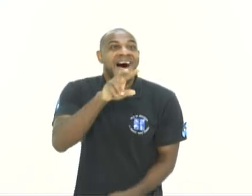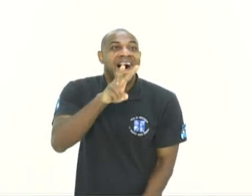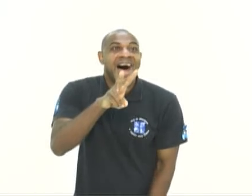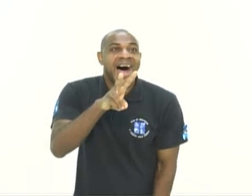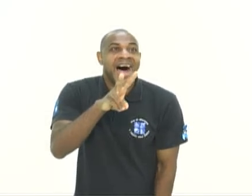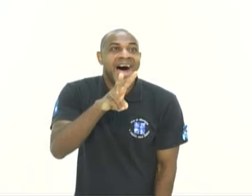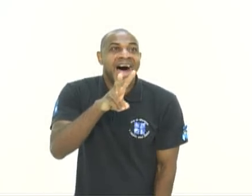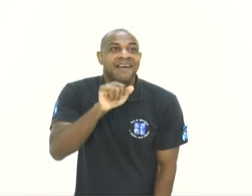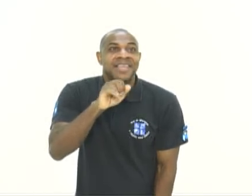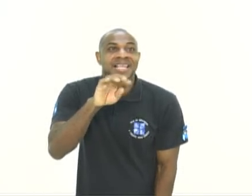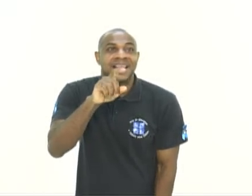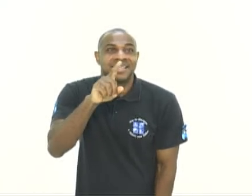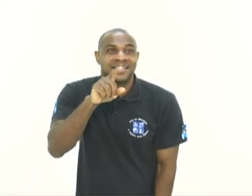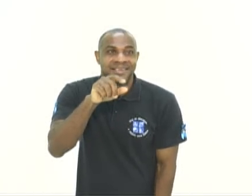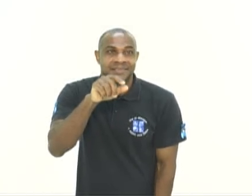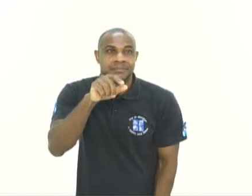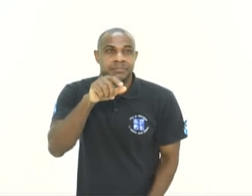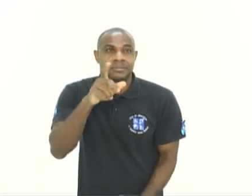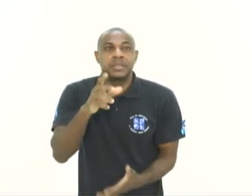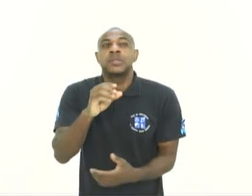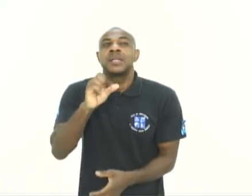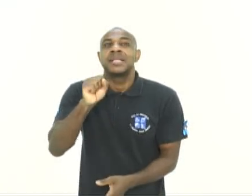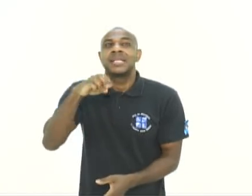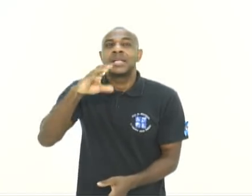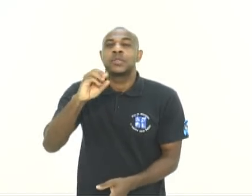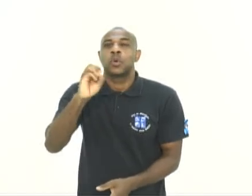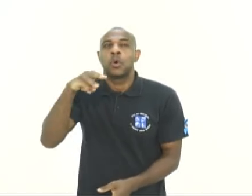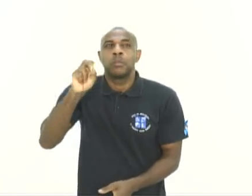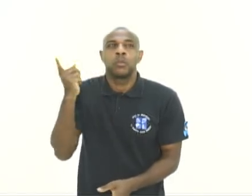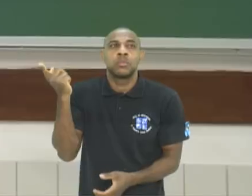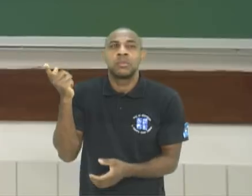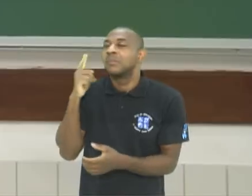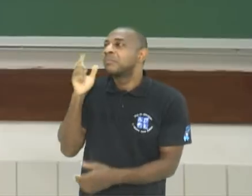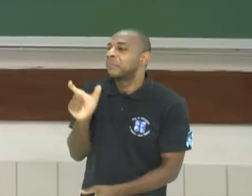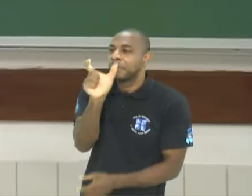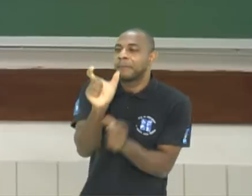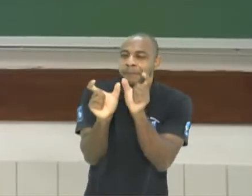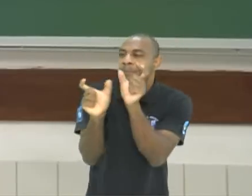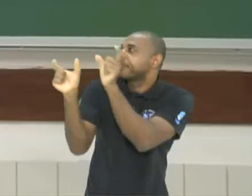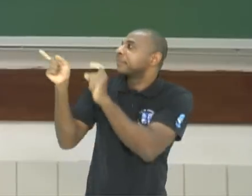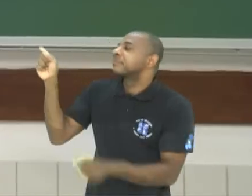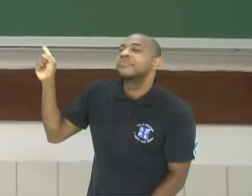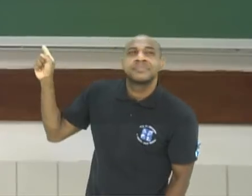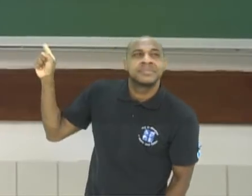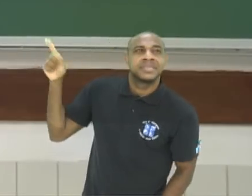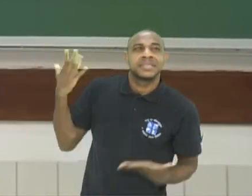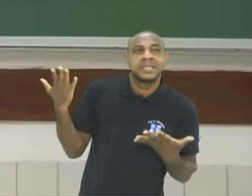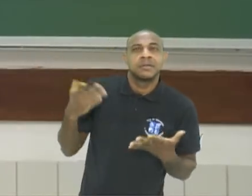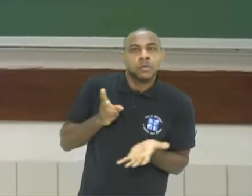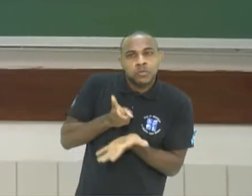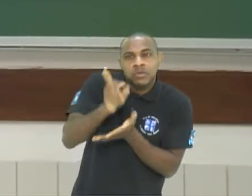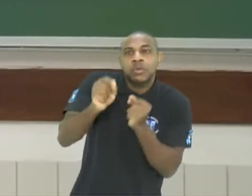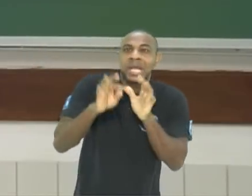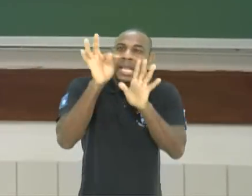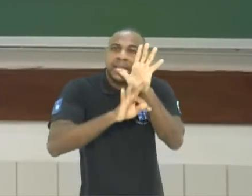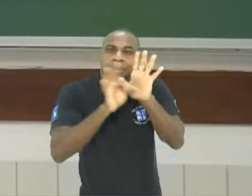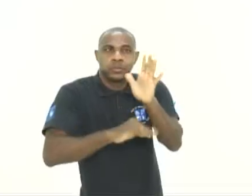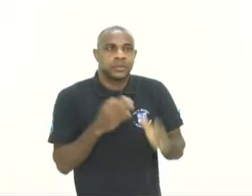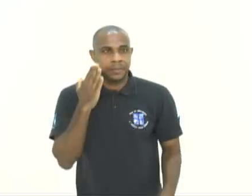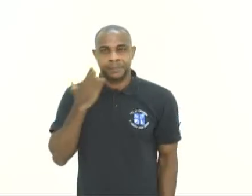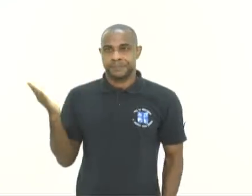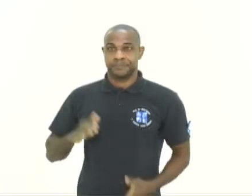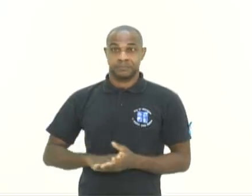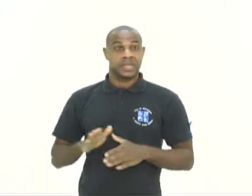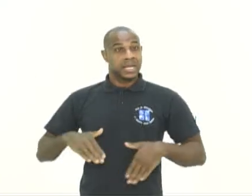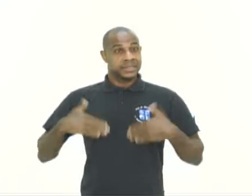à informação é um direito. Então, nós vamos continuar com a leitura do artigo de opinião. No